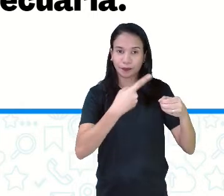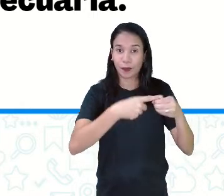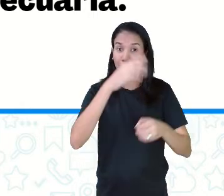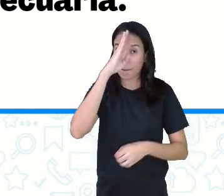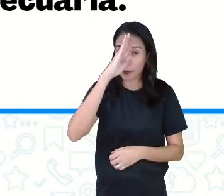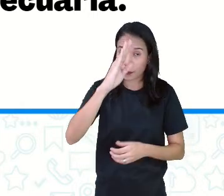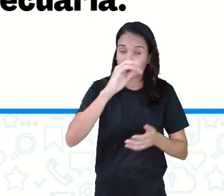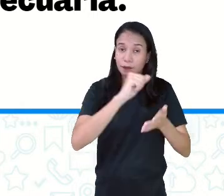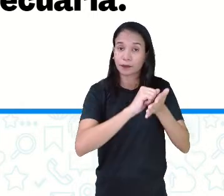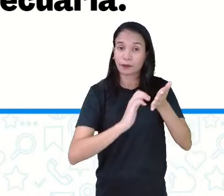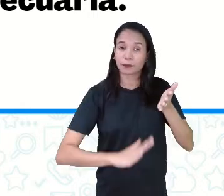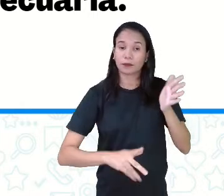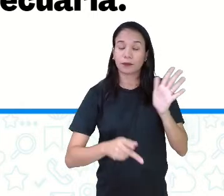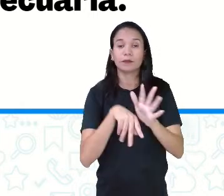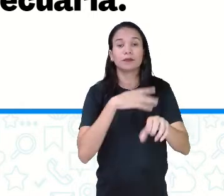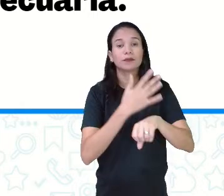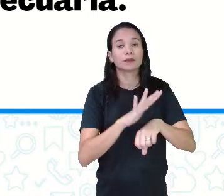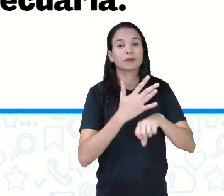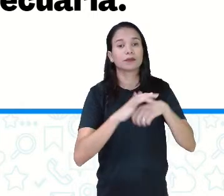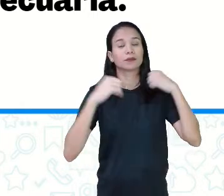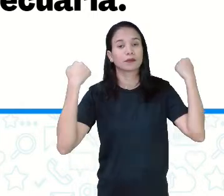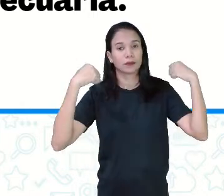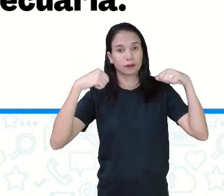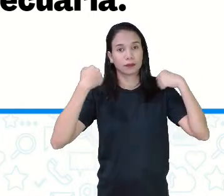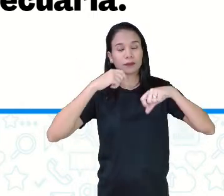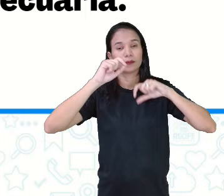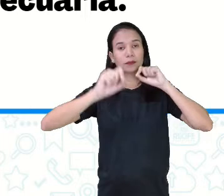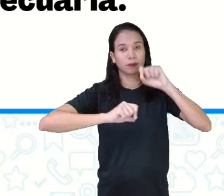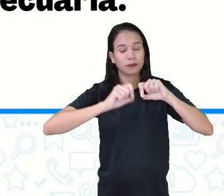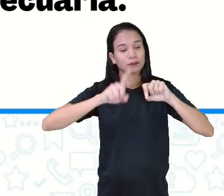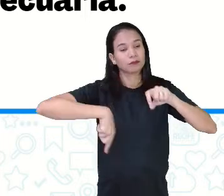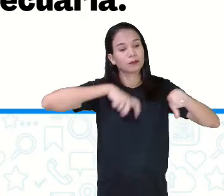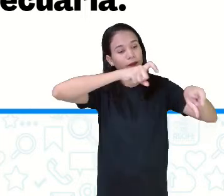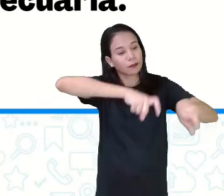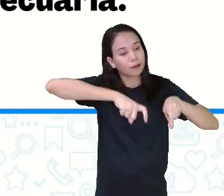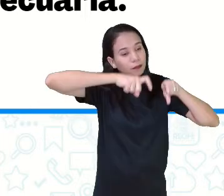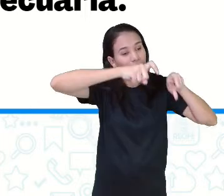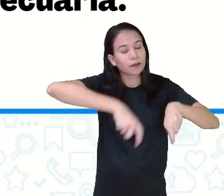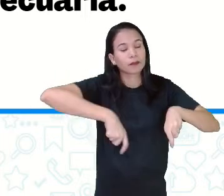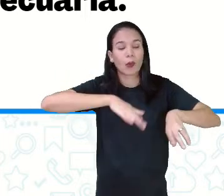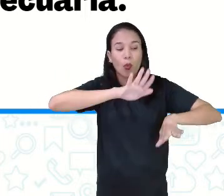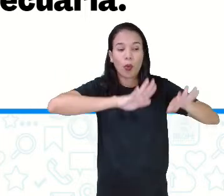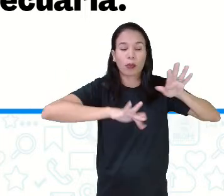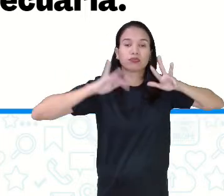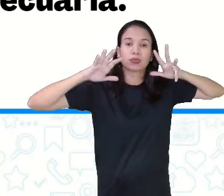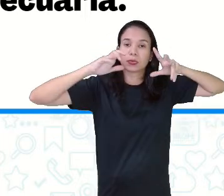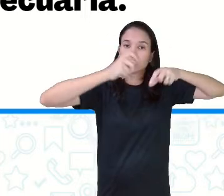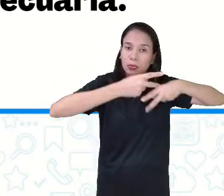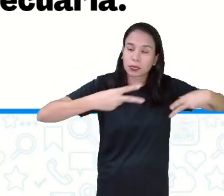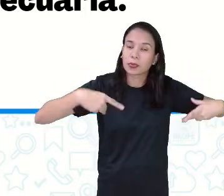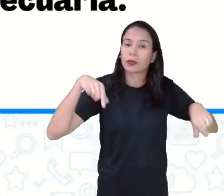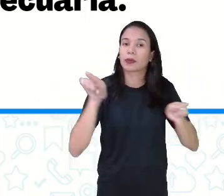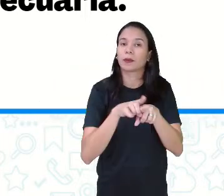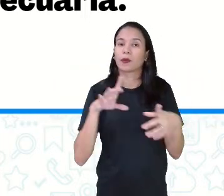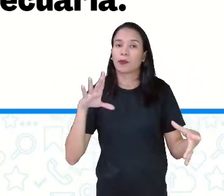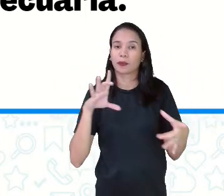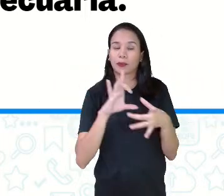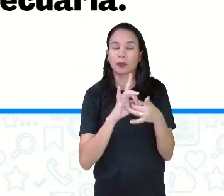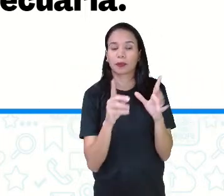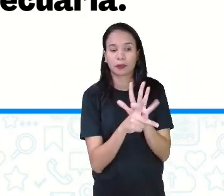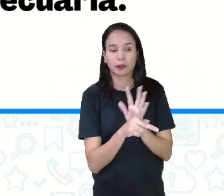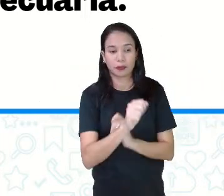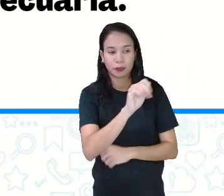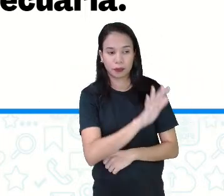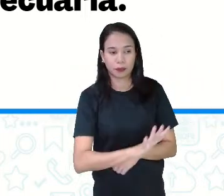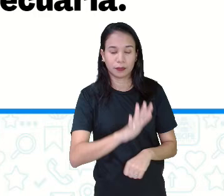Principais atividades desenvolvidas na zona rural: agricultura, pecuária e atividades ligadas a